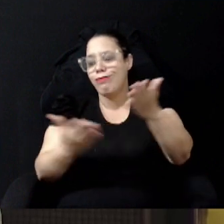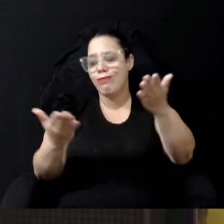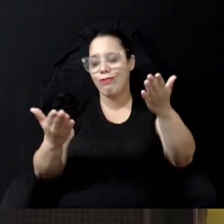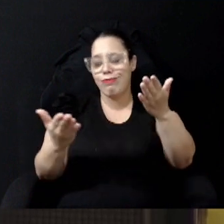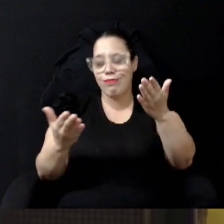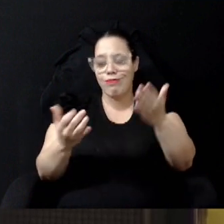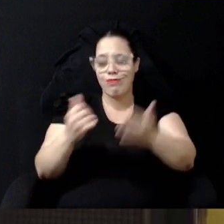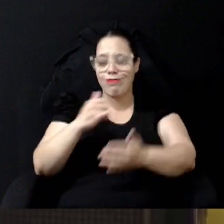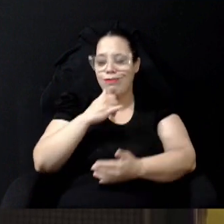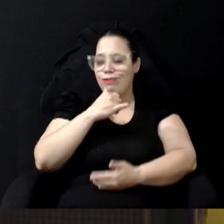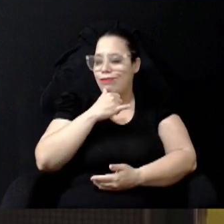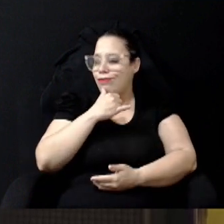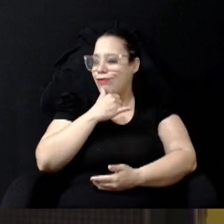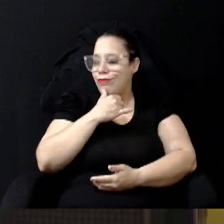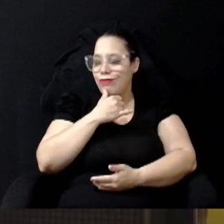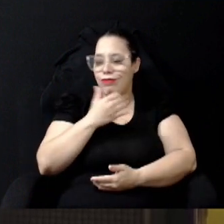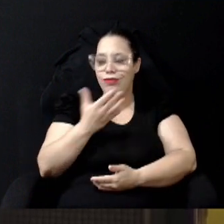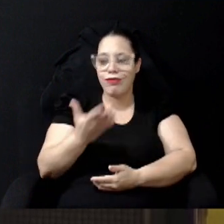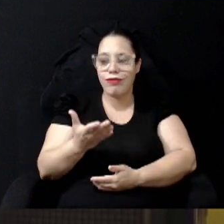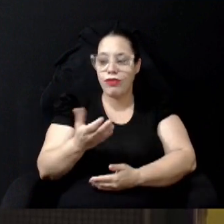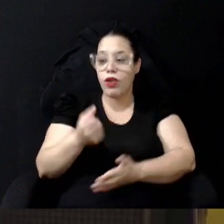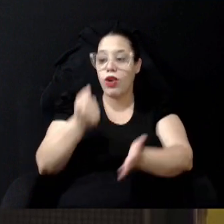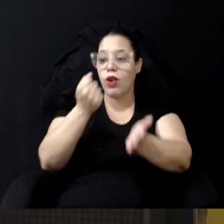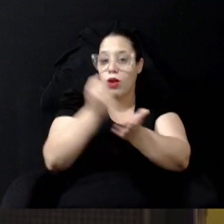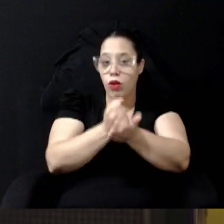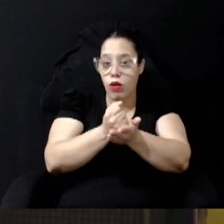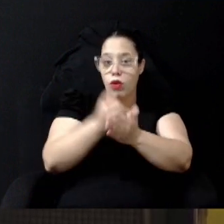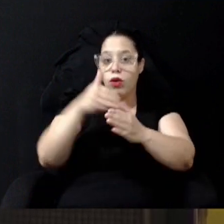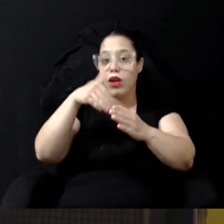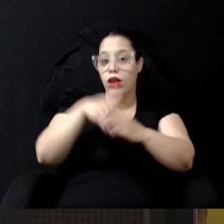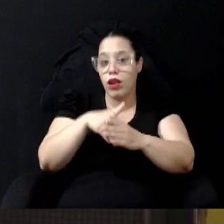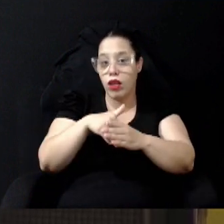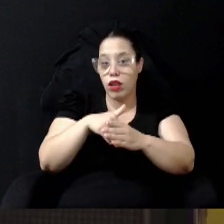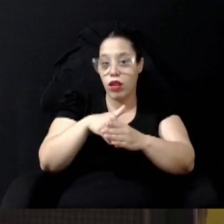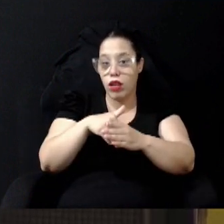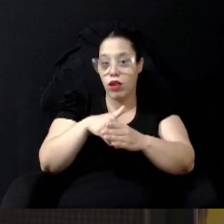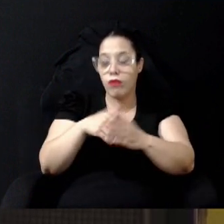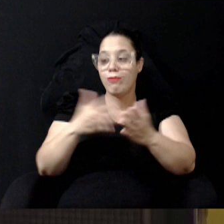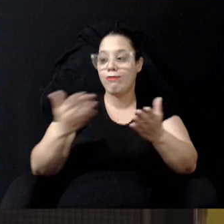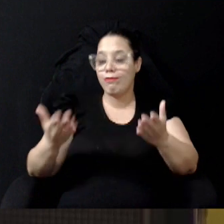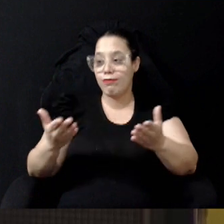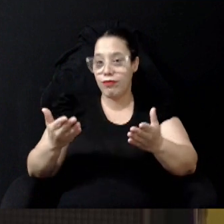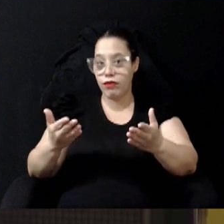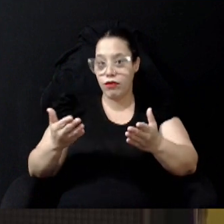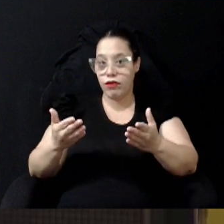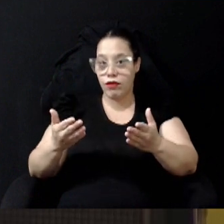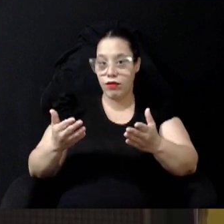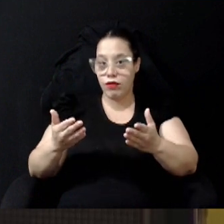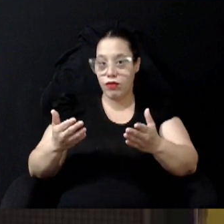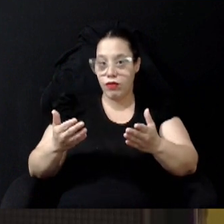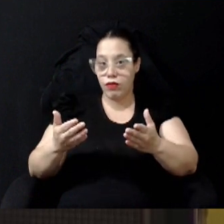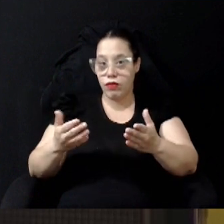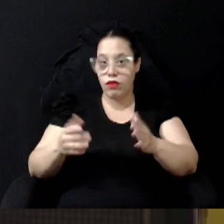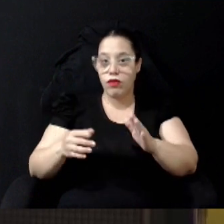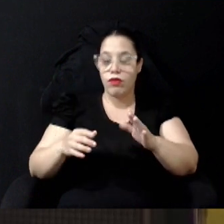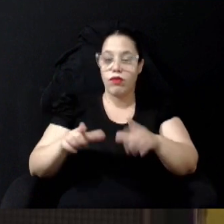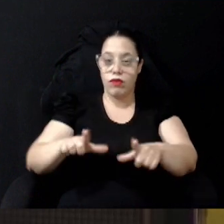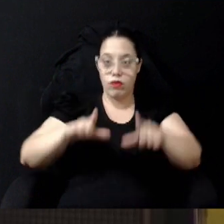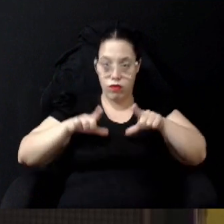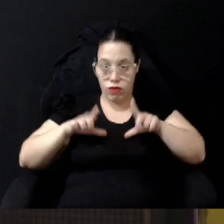infelizmente, não aprovamos o requerimento. Portanto, o título